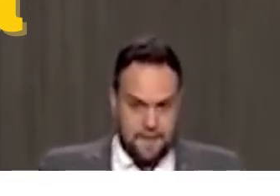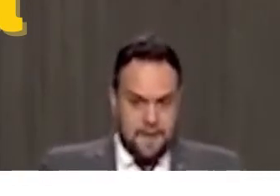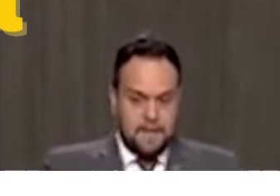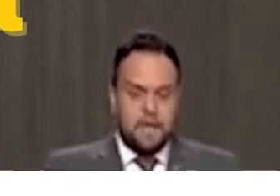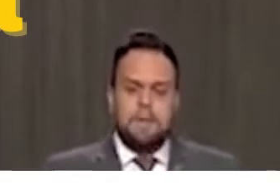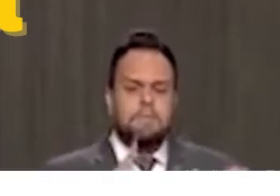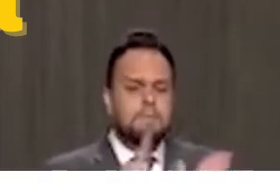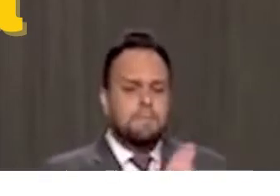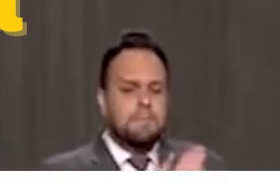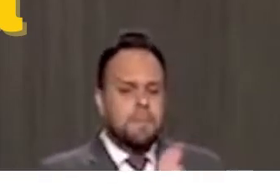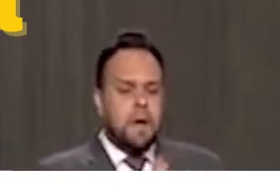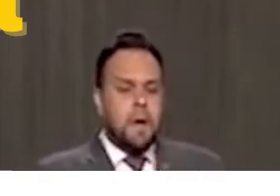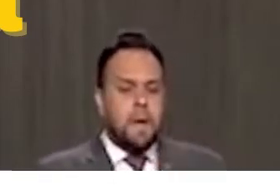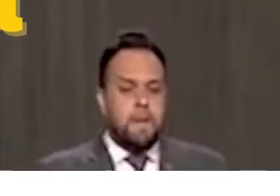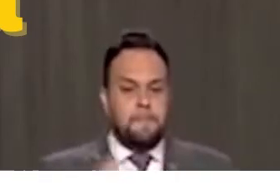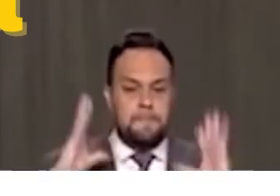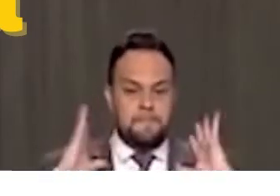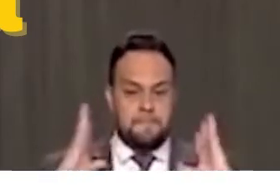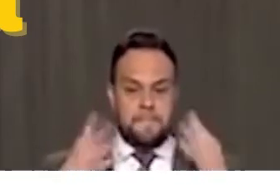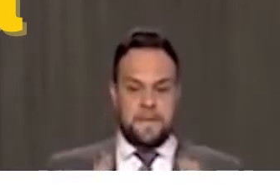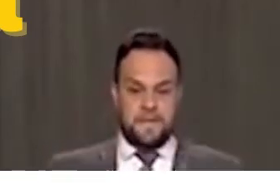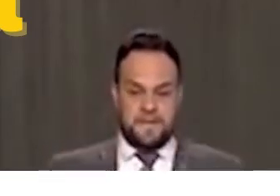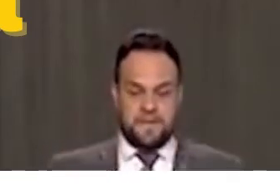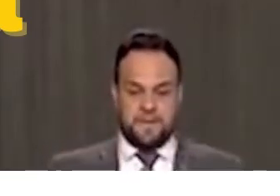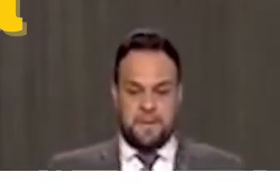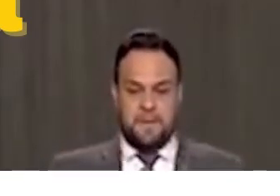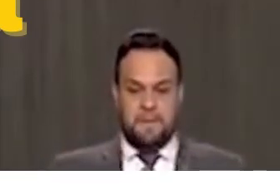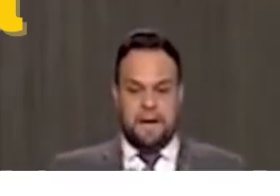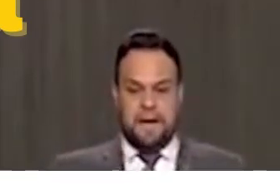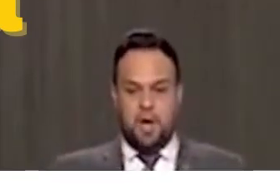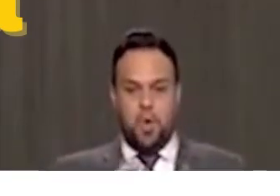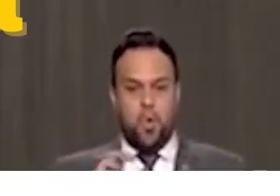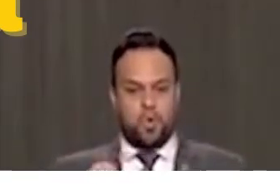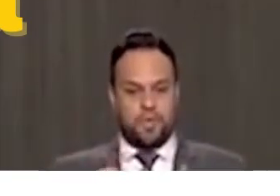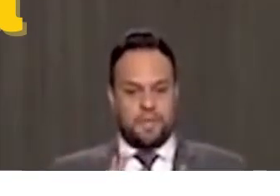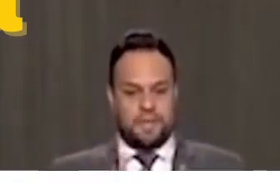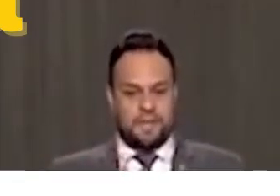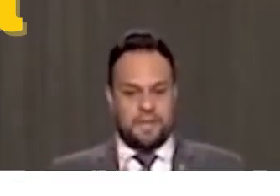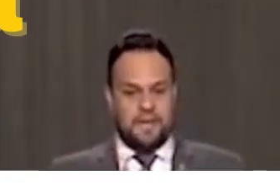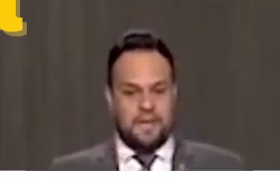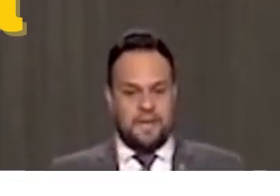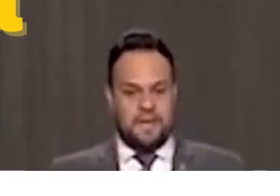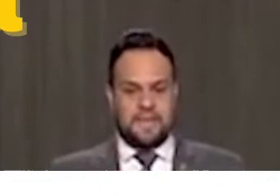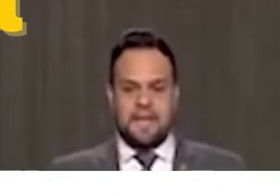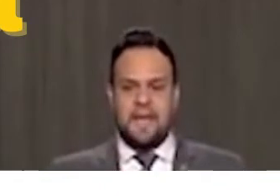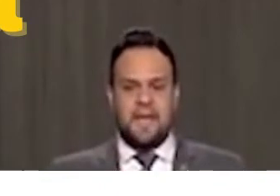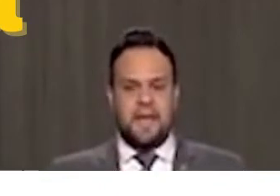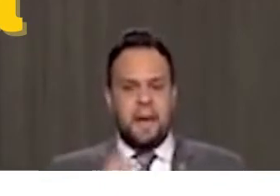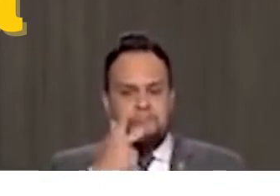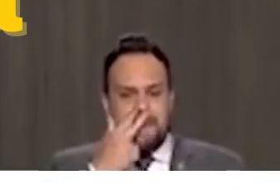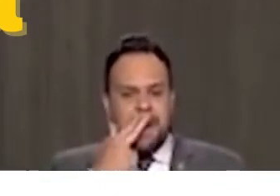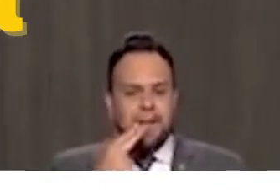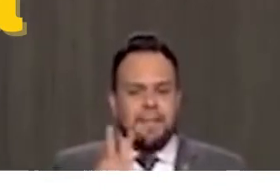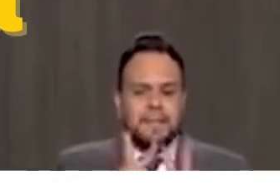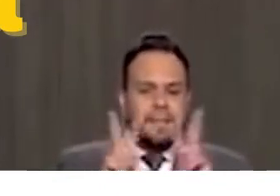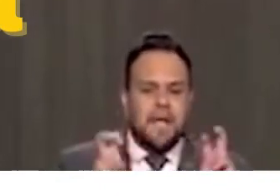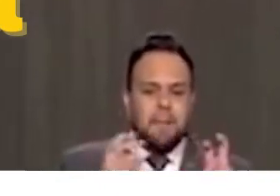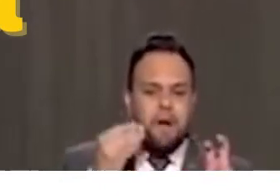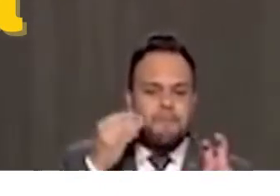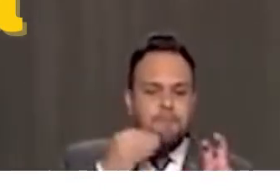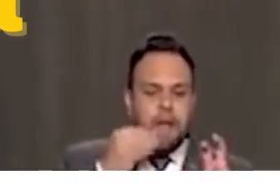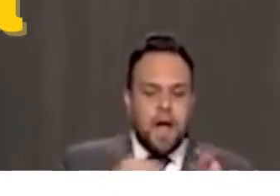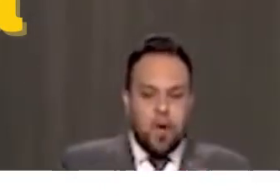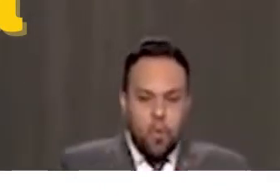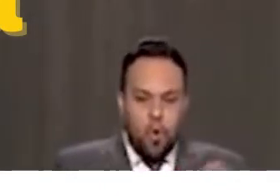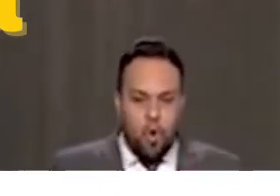senhor ministro Barroso do TSE sobre fragilidades da urna eletrônica. Então, estamos aguardando a resposta